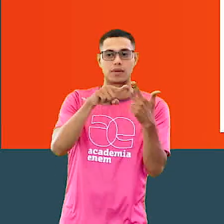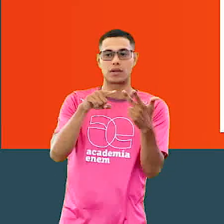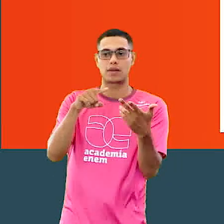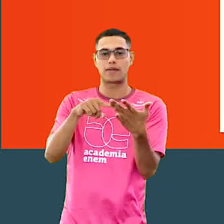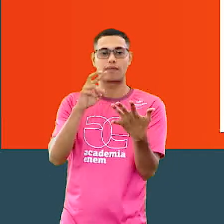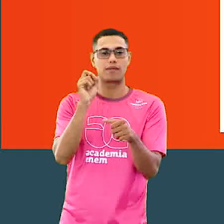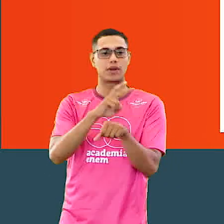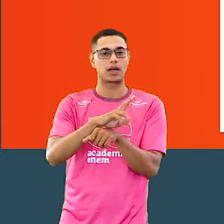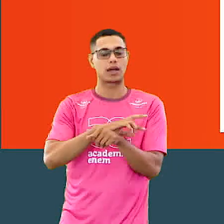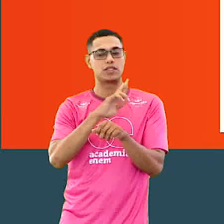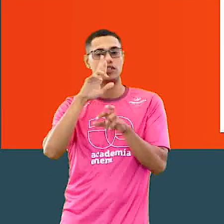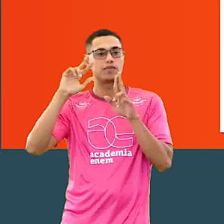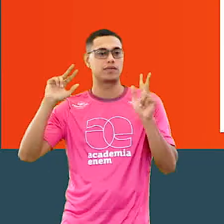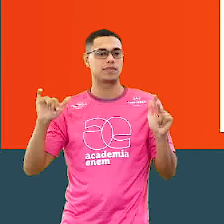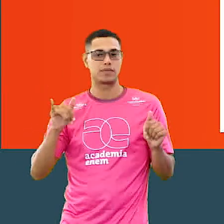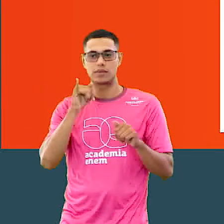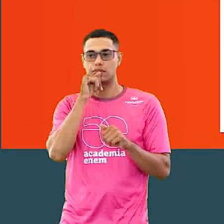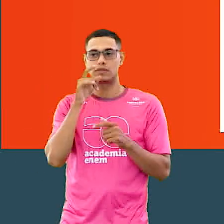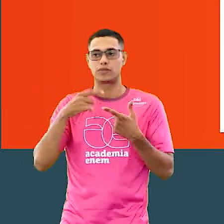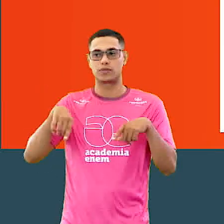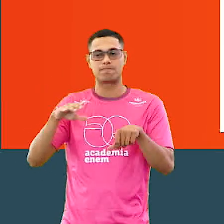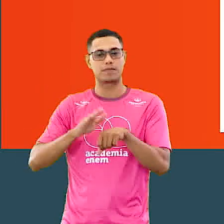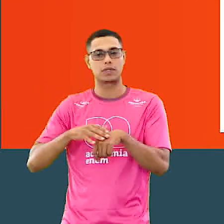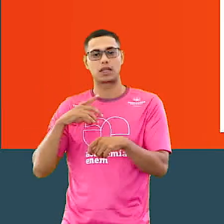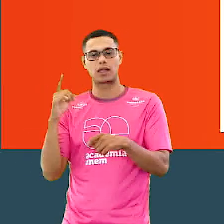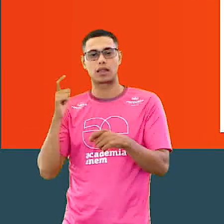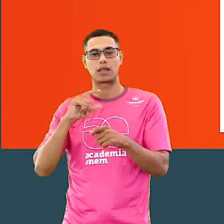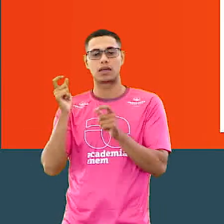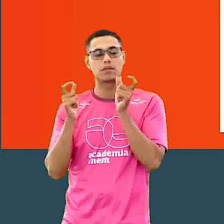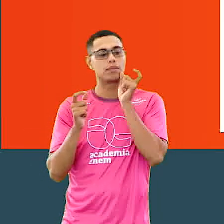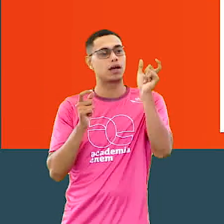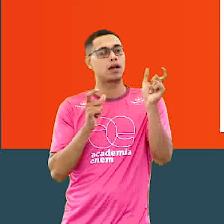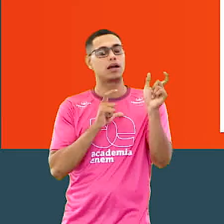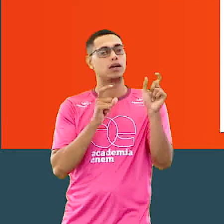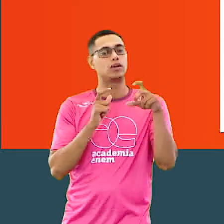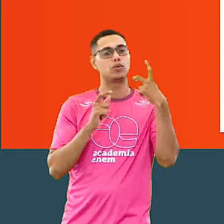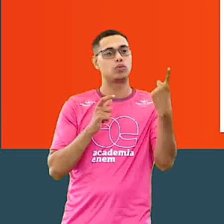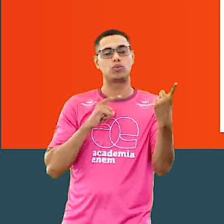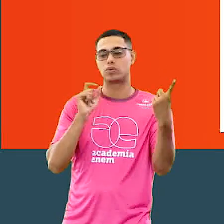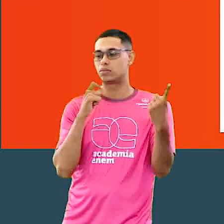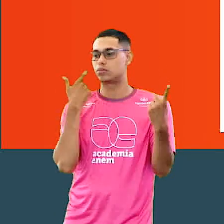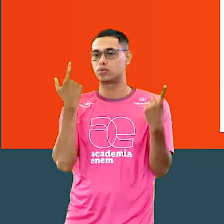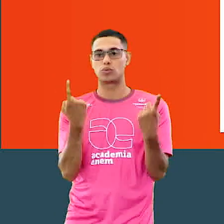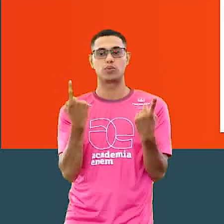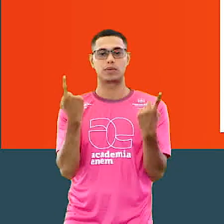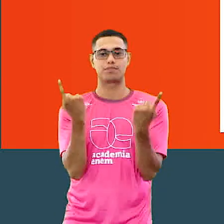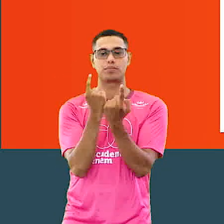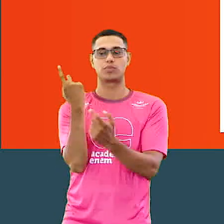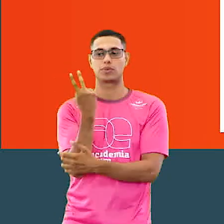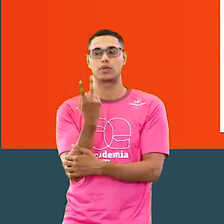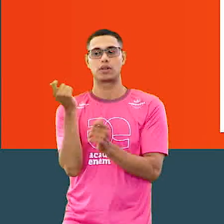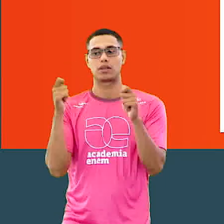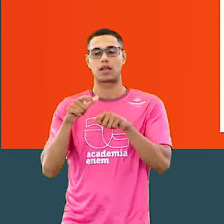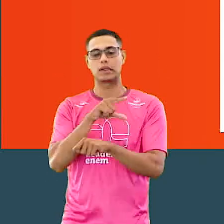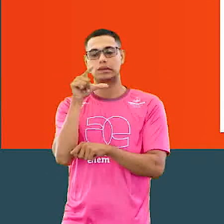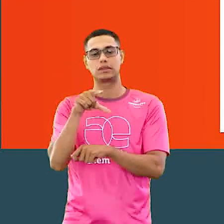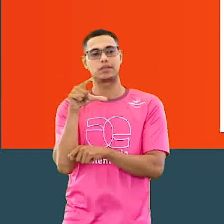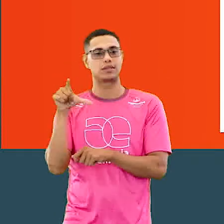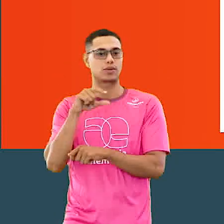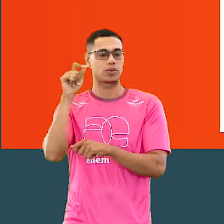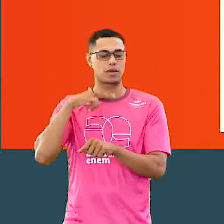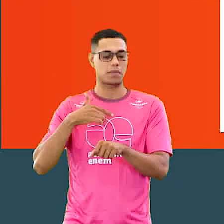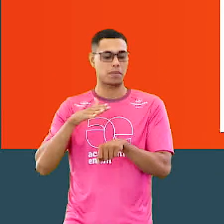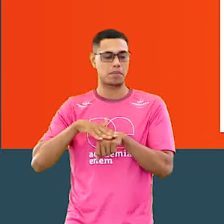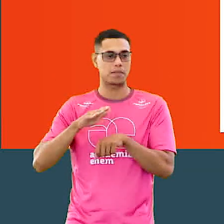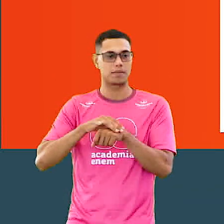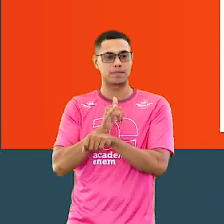diferente de outra cota. E se você consegue se enquadrar em duas, você tem que escolher o que é melhor para você. Estrategicamente, o que é melhor para